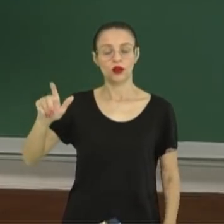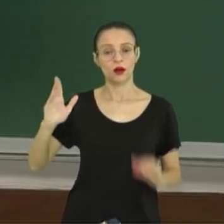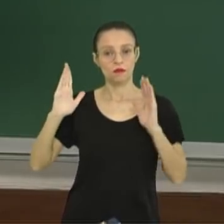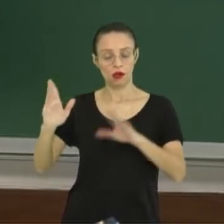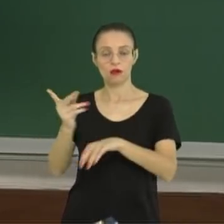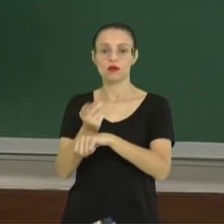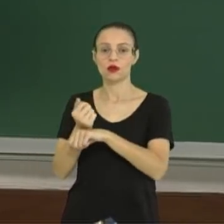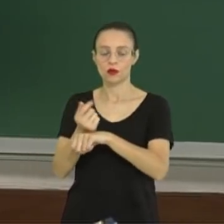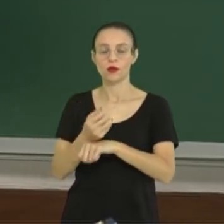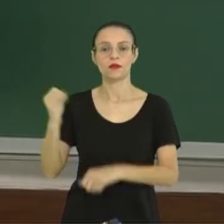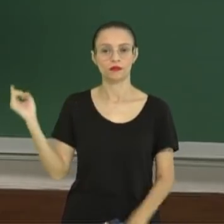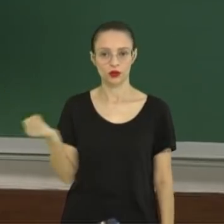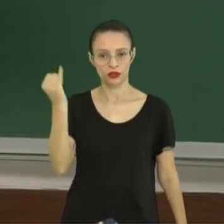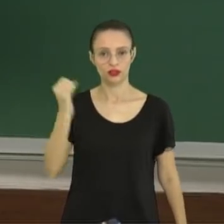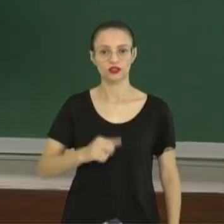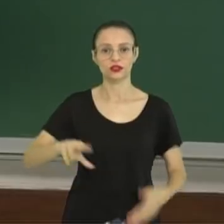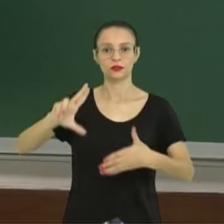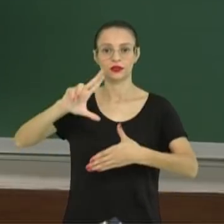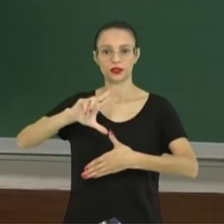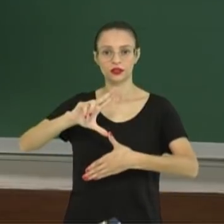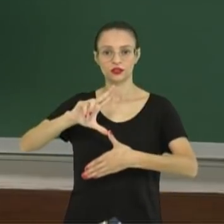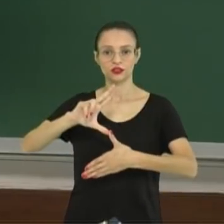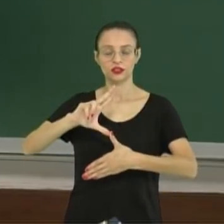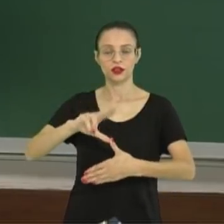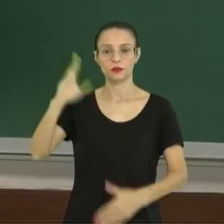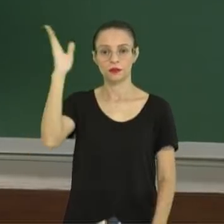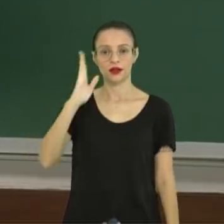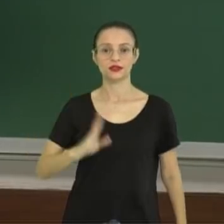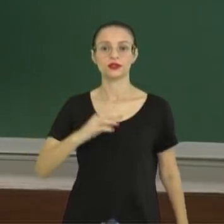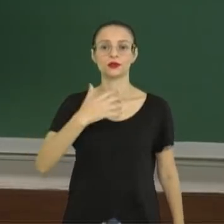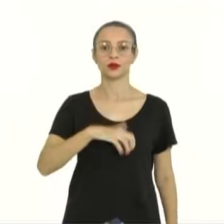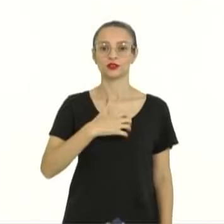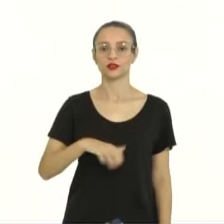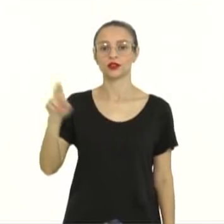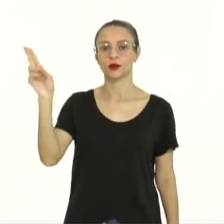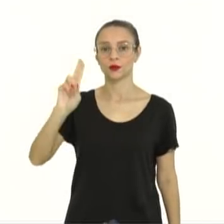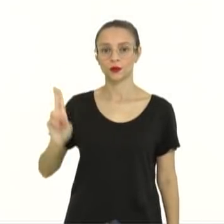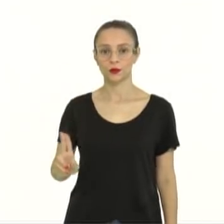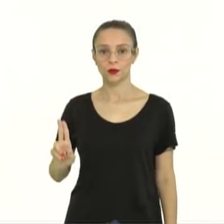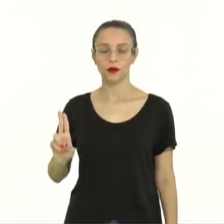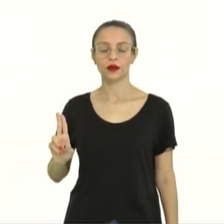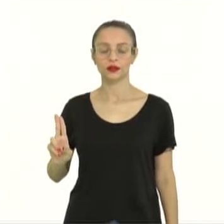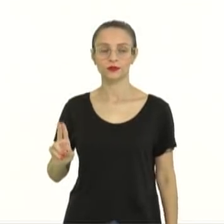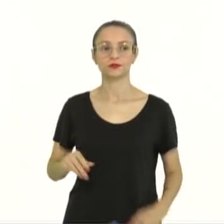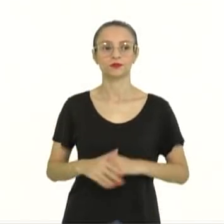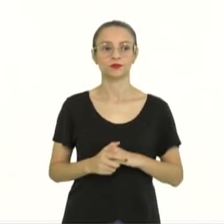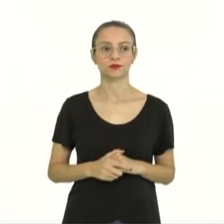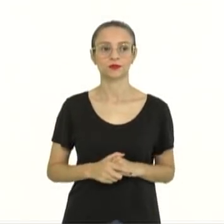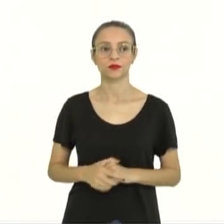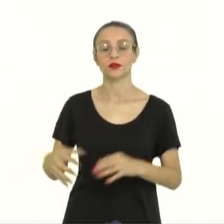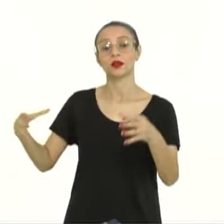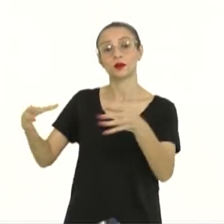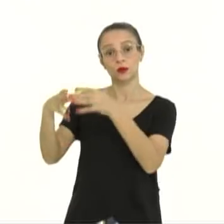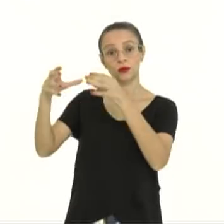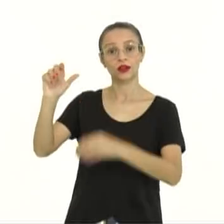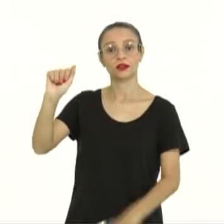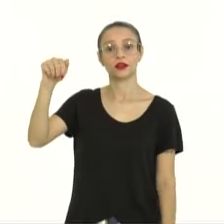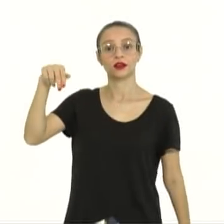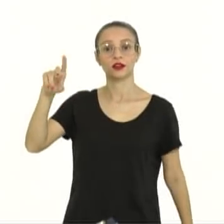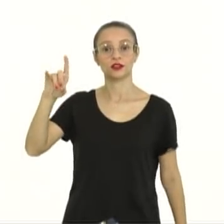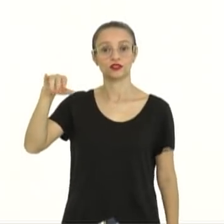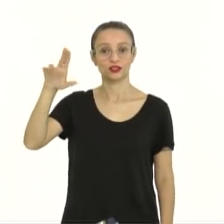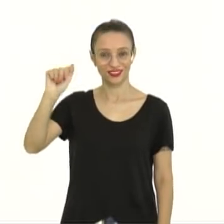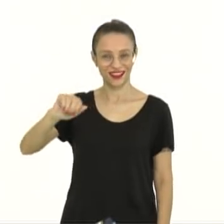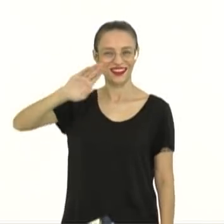aqui, importantíssimo para a América Latina, formado por Brasil, Argentina, Uruguai, a Comunidade Andina, são esses países que estão ali